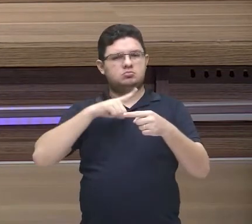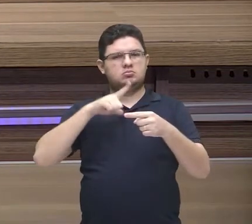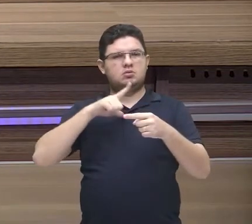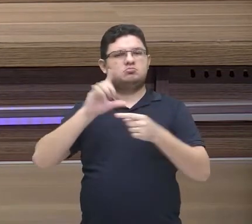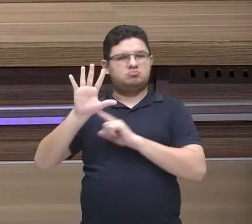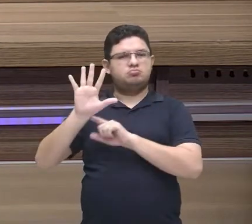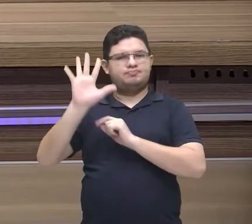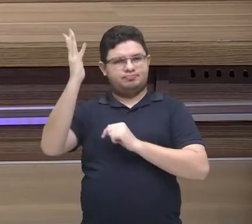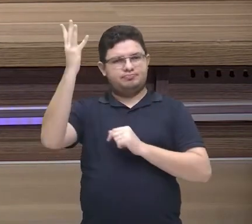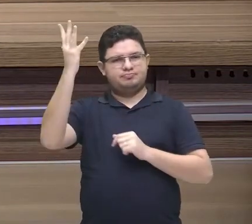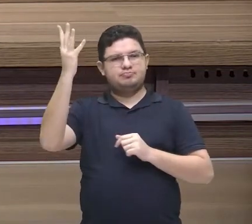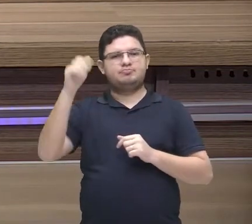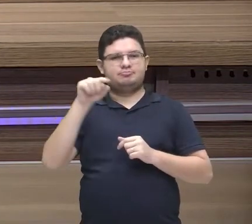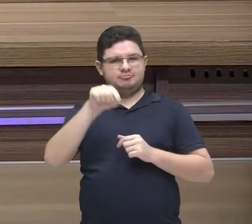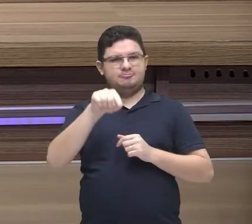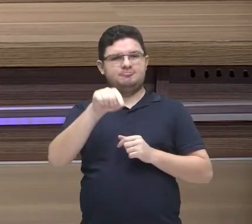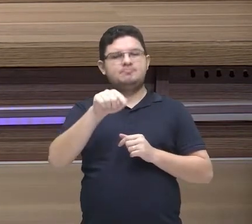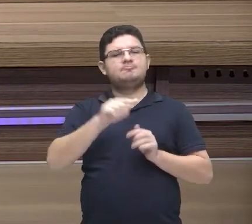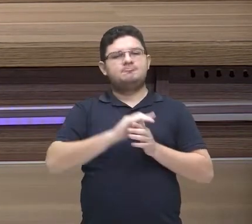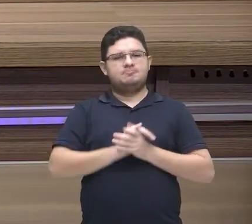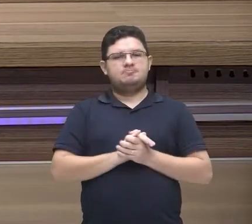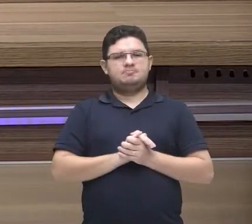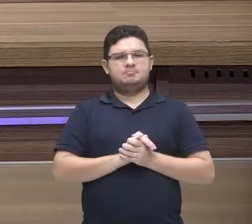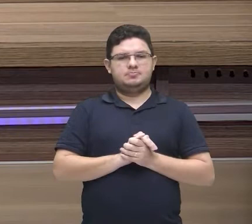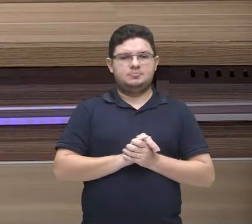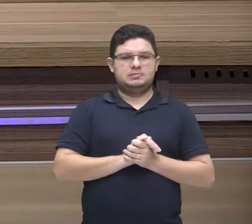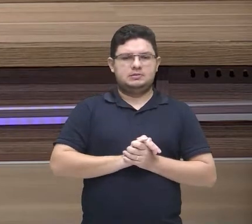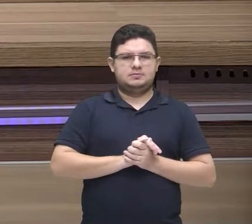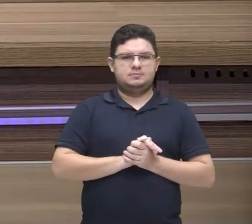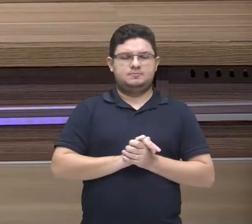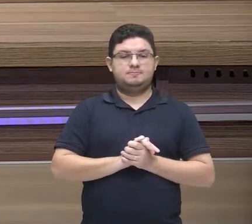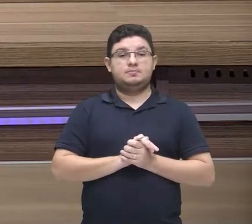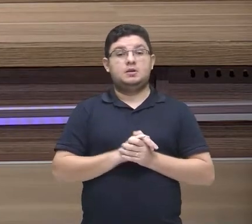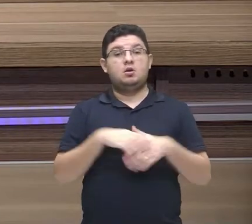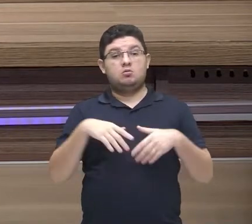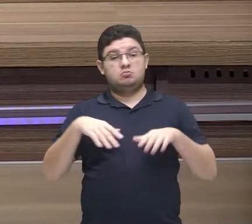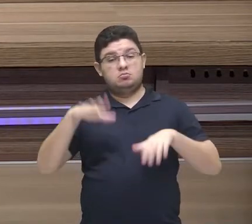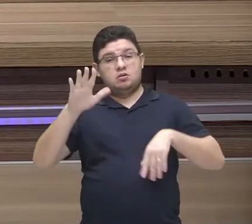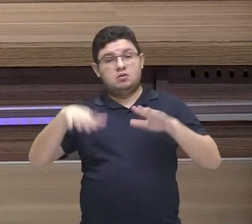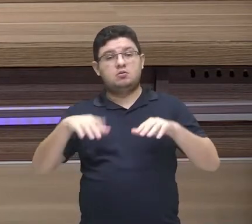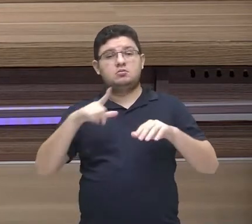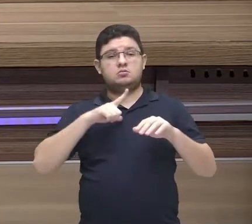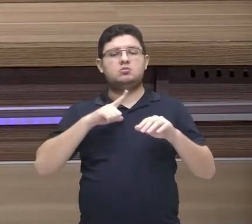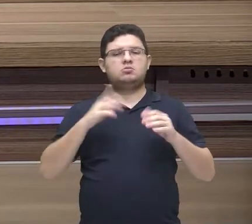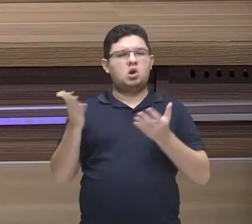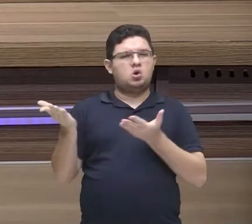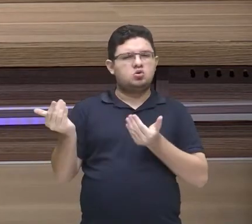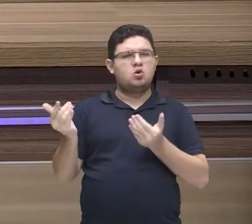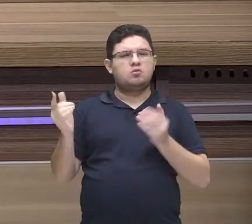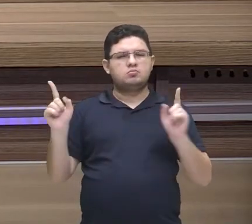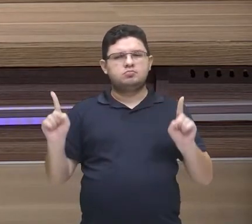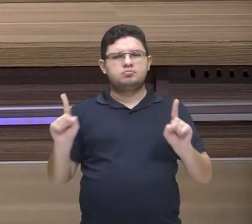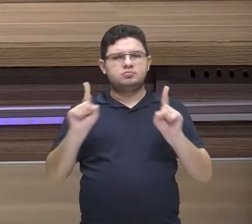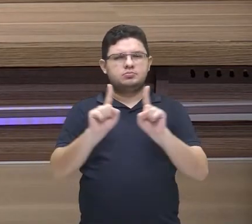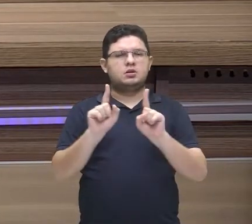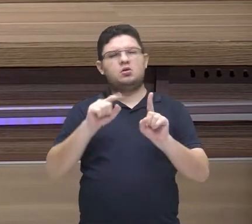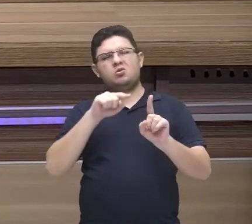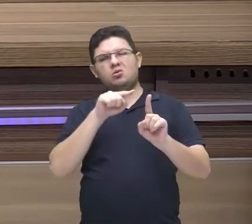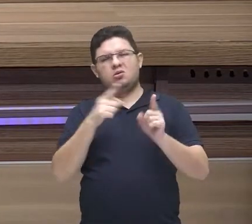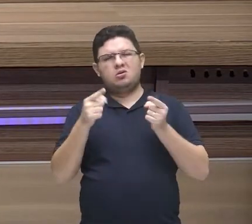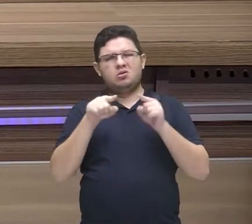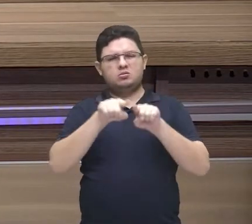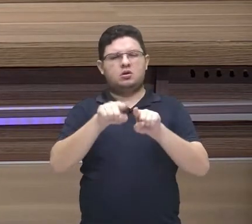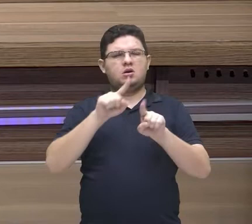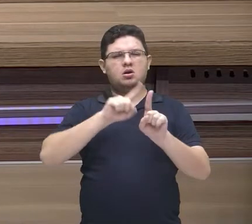tem? Uma gravidez em adolescentes muito rápidas, sabe? Com 13, 14, 12 anos de